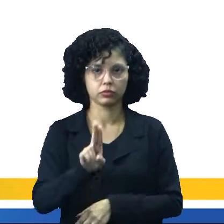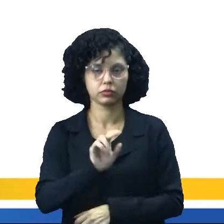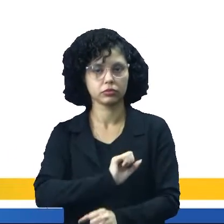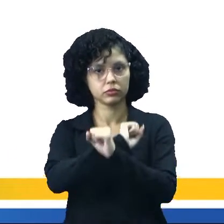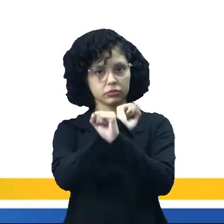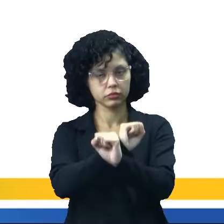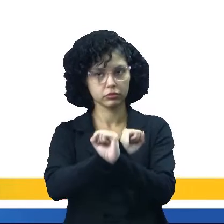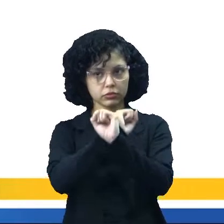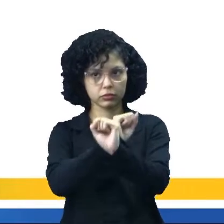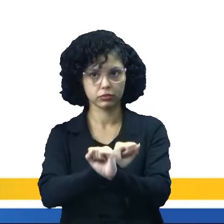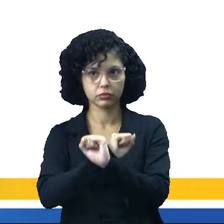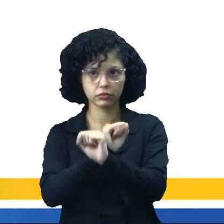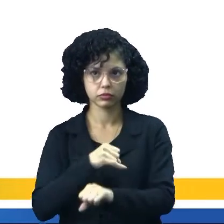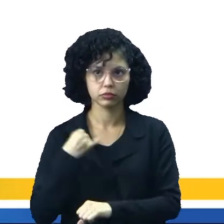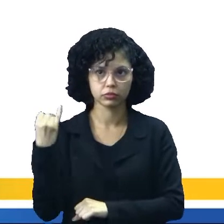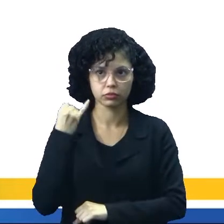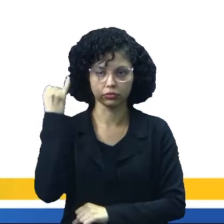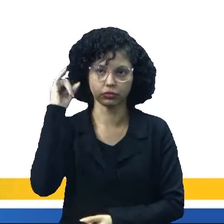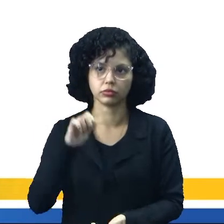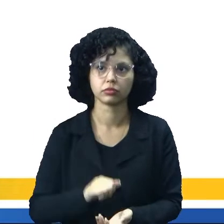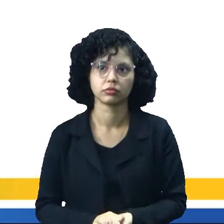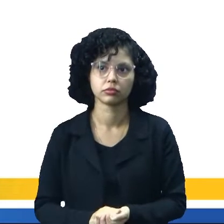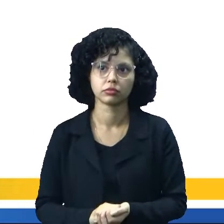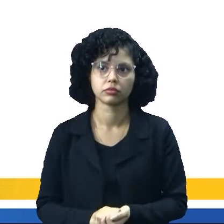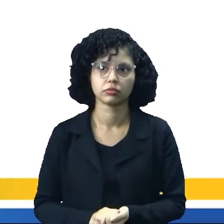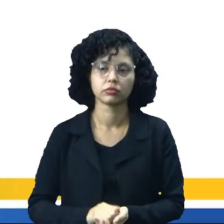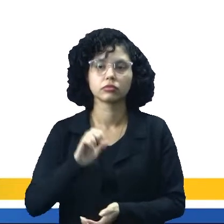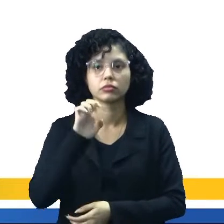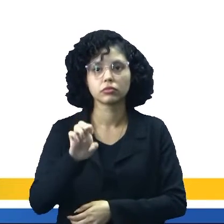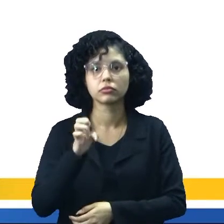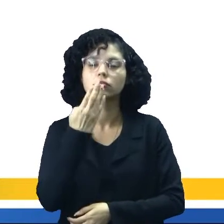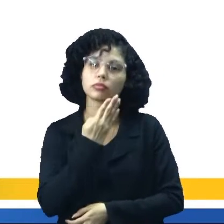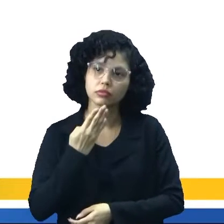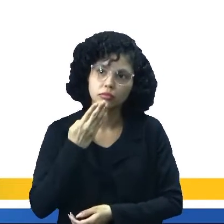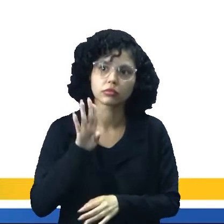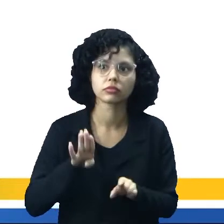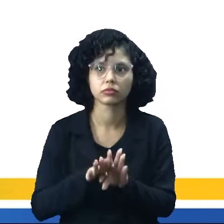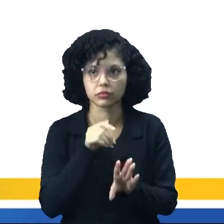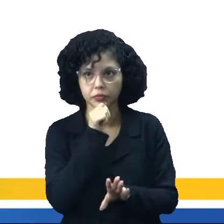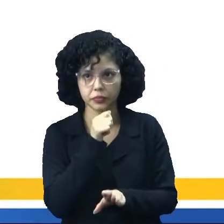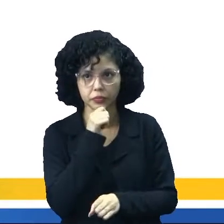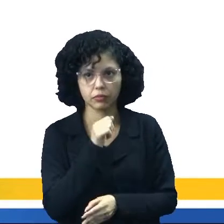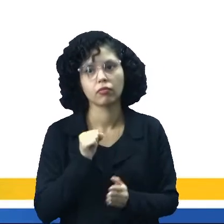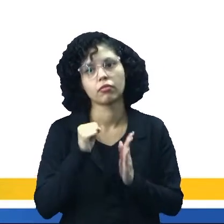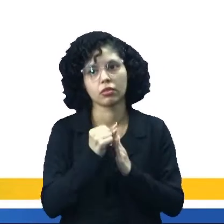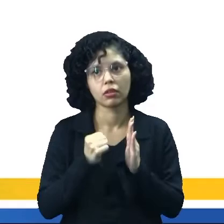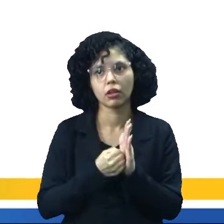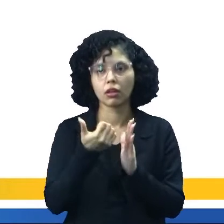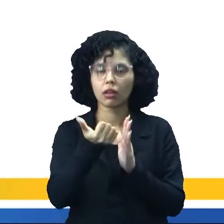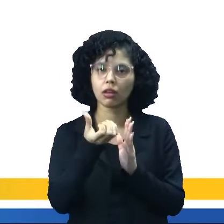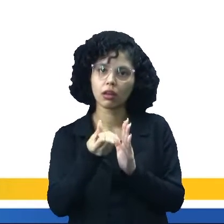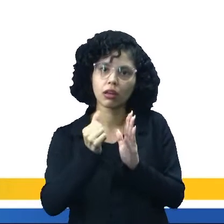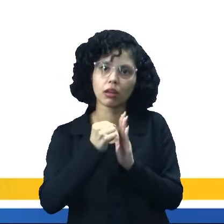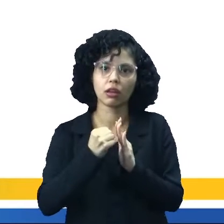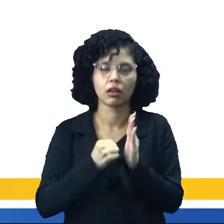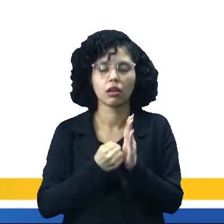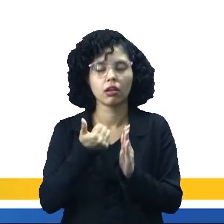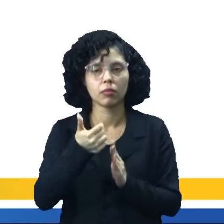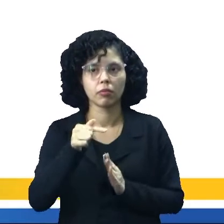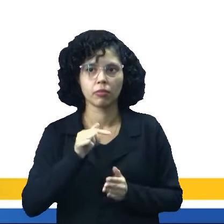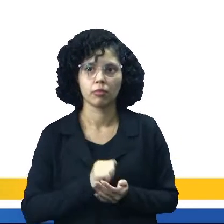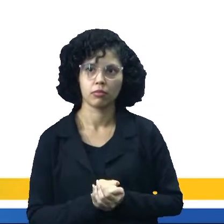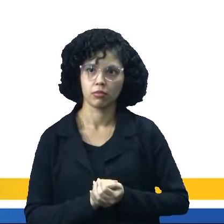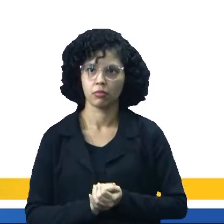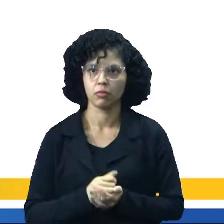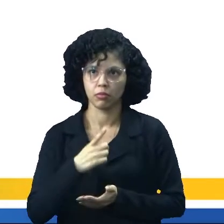usados como escravos, principalmente nos engenhos de açúcar, durante os séculos 16 e 17, nos centros